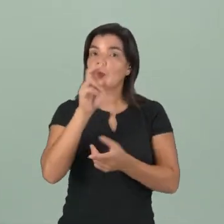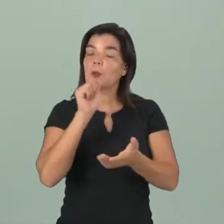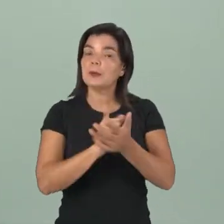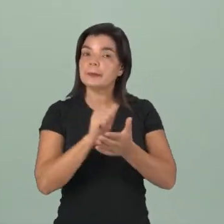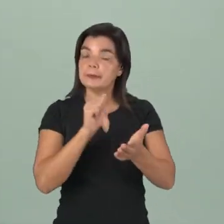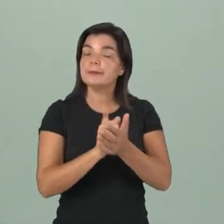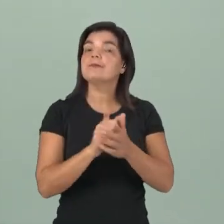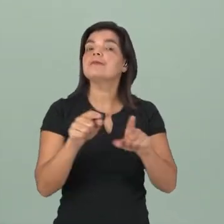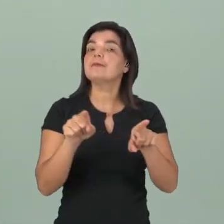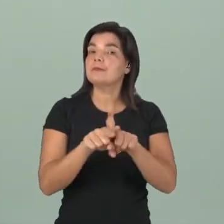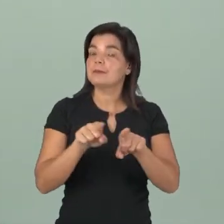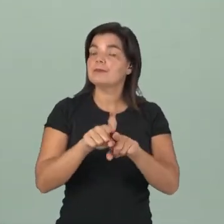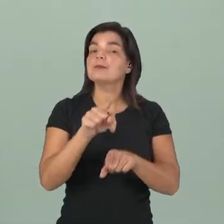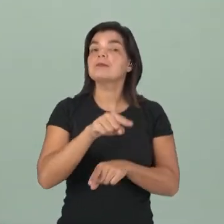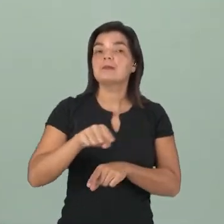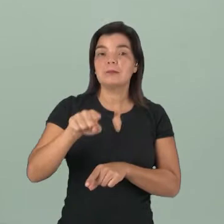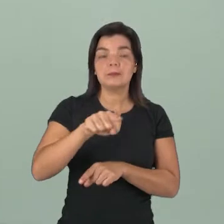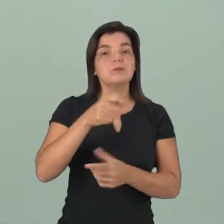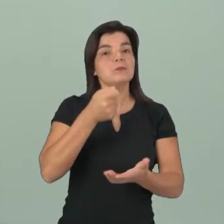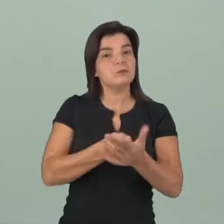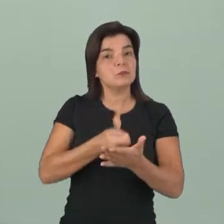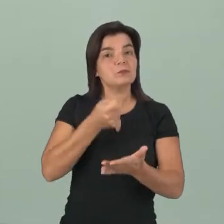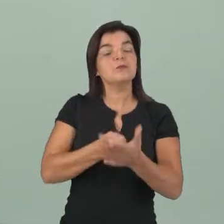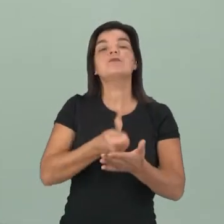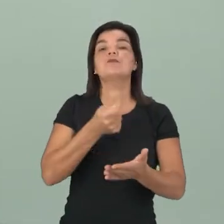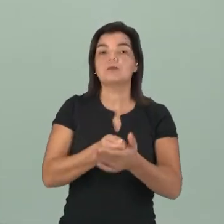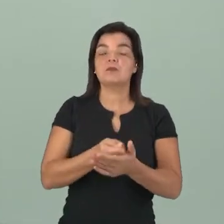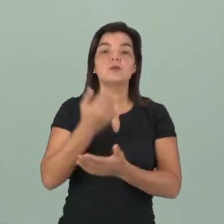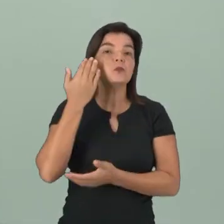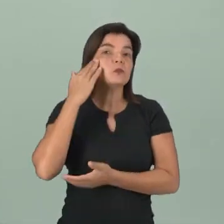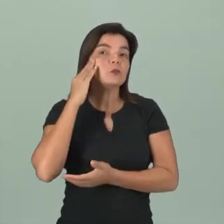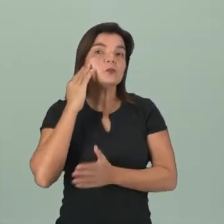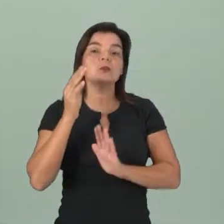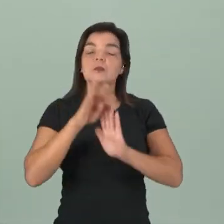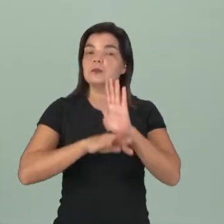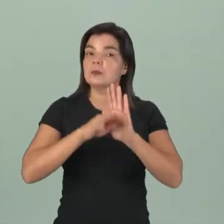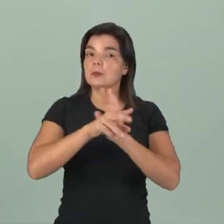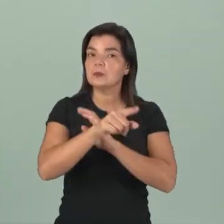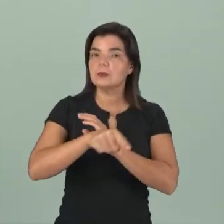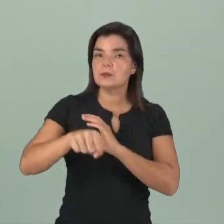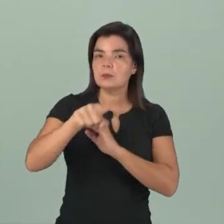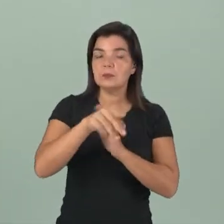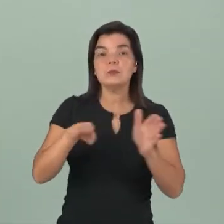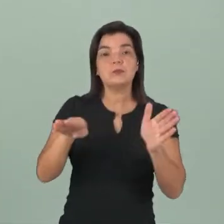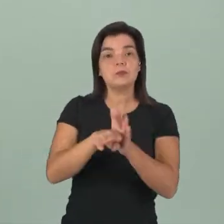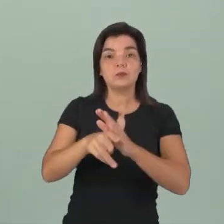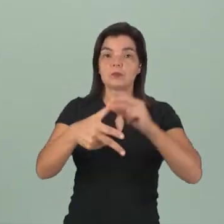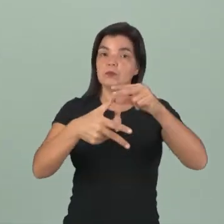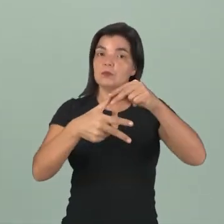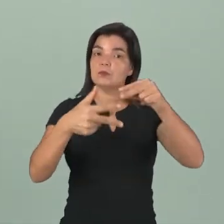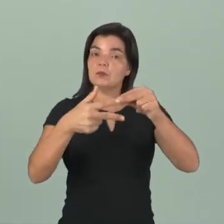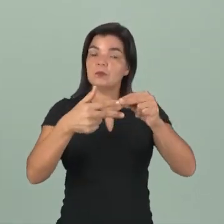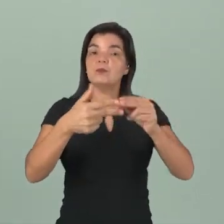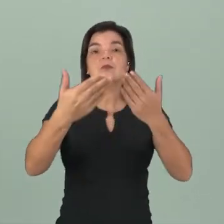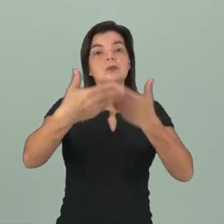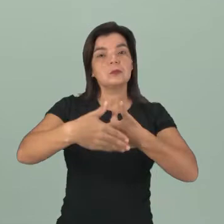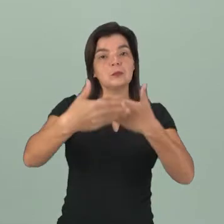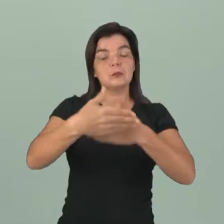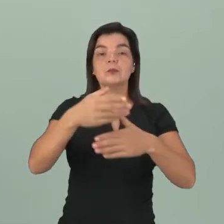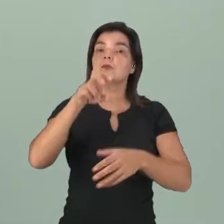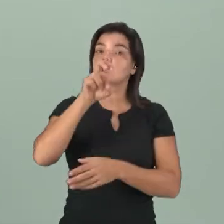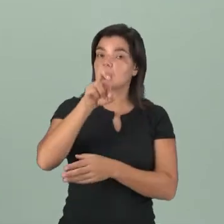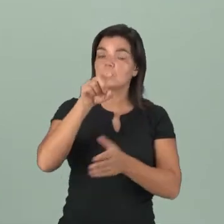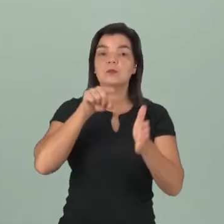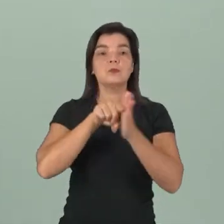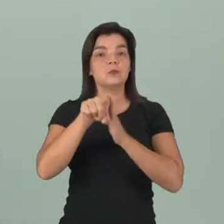e prevalecer no escrito porque é isso que é exigido, né? A compreensão de texto. Quando você chegar no Enem para fazer a prova, vai ter lá 5 questões,